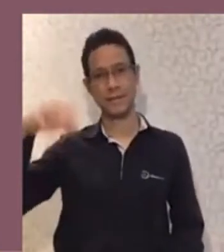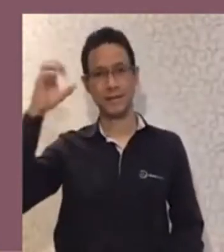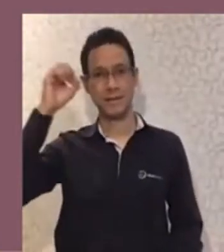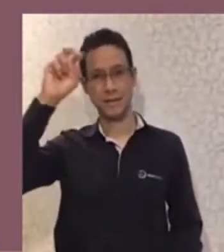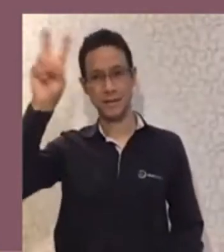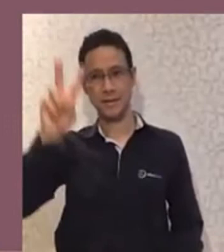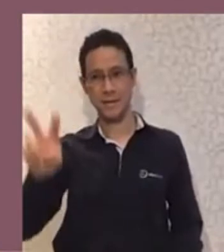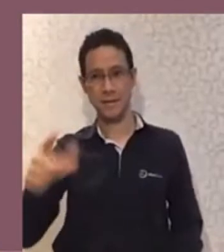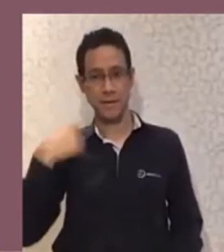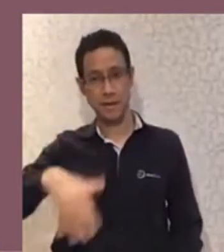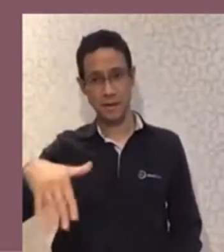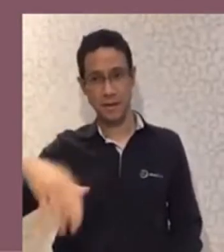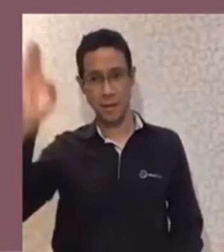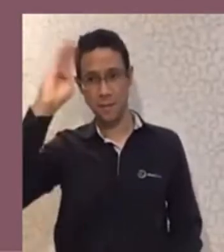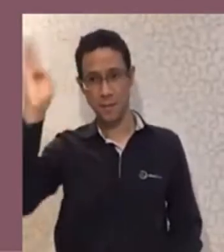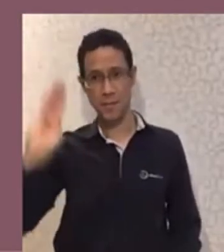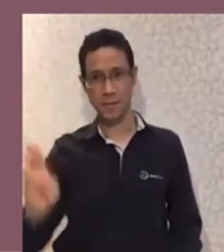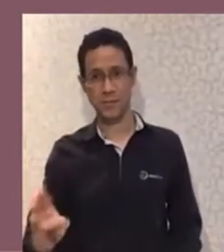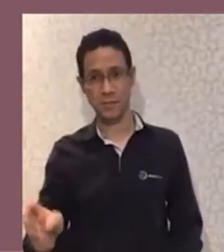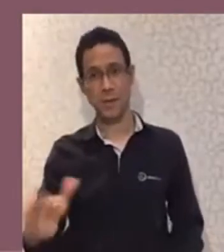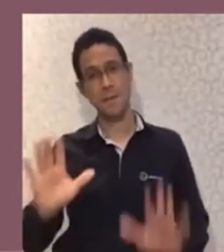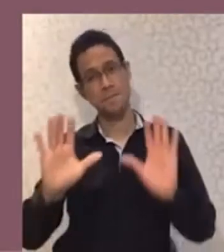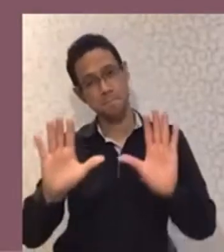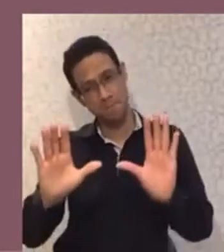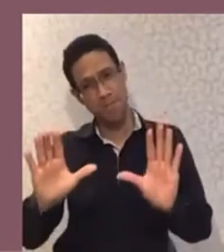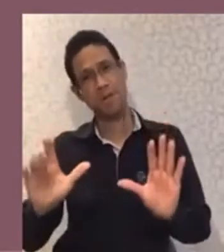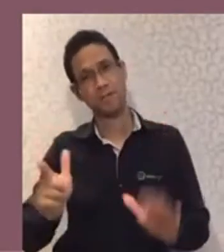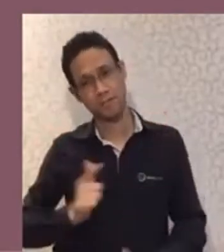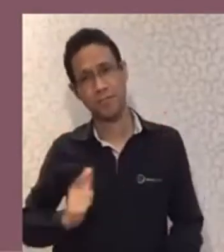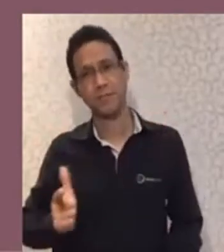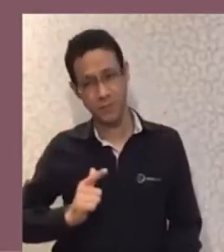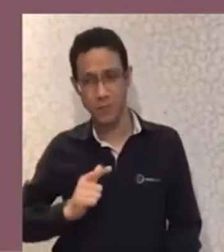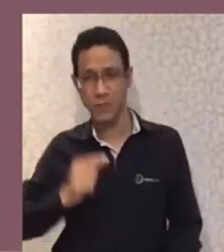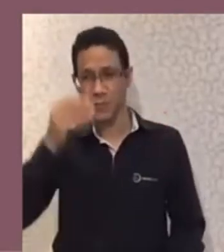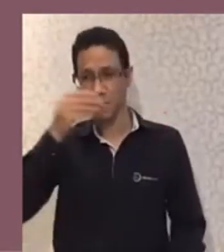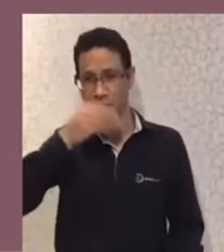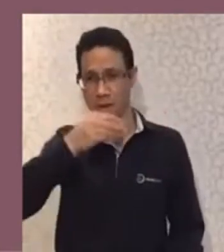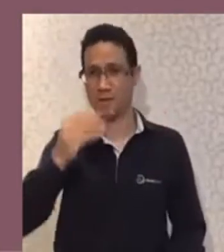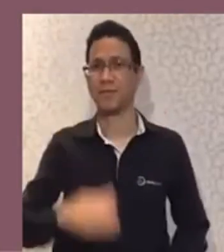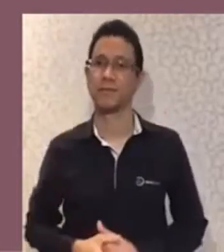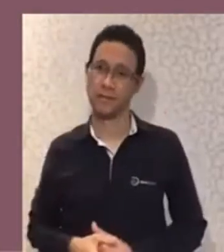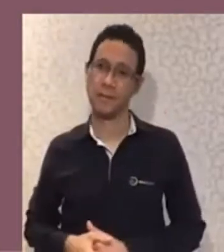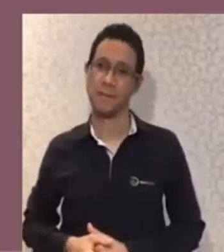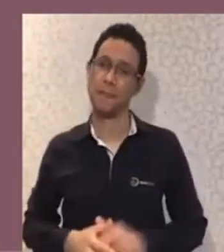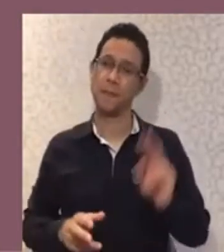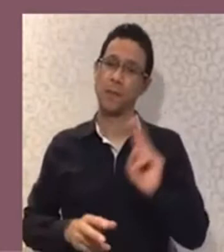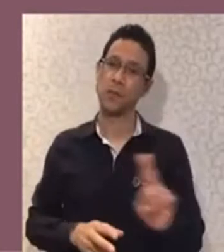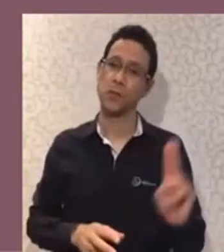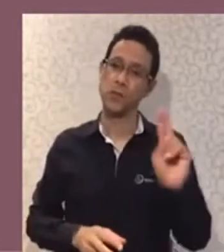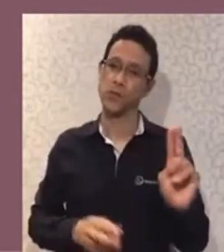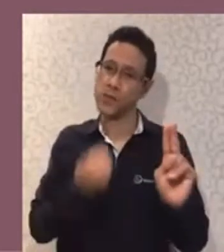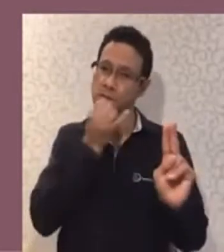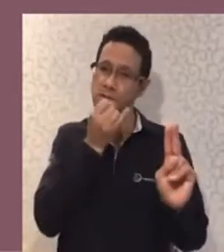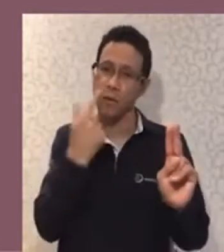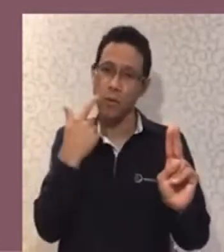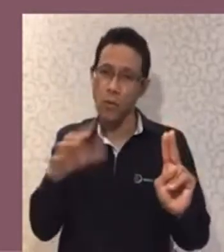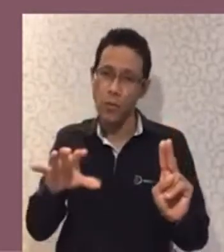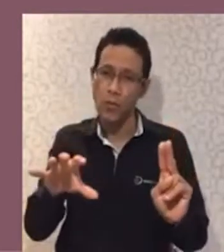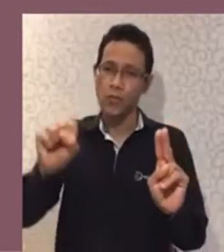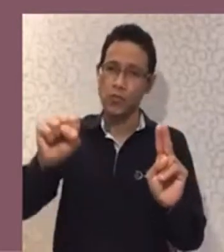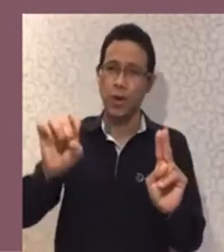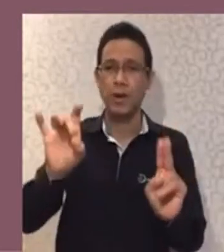disso, é frágil. Mas fazer bom uso disso, né, para que ele não seja apenas uma ocupação que